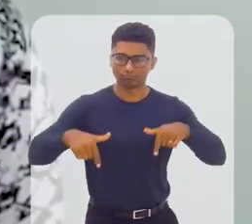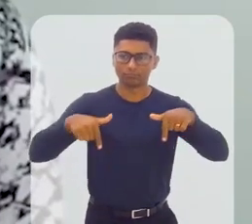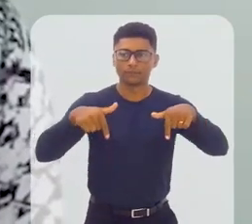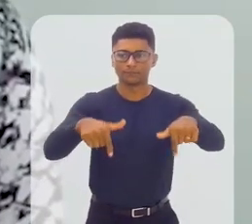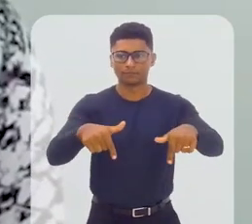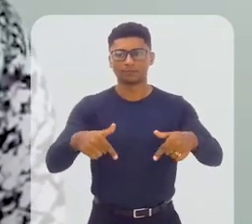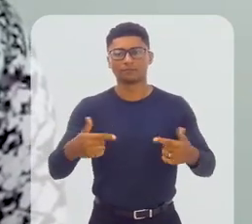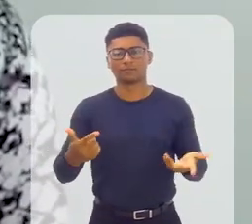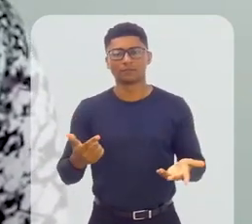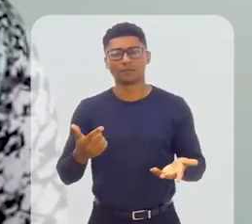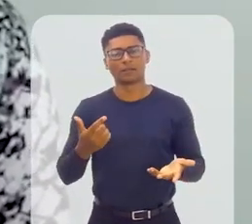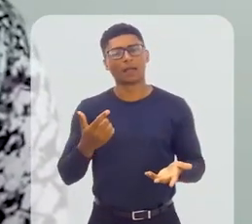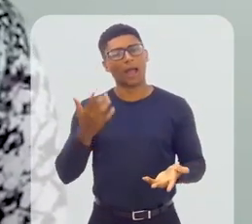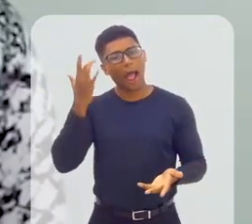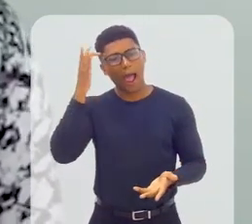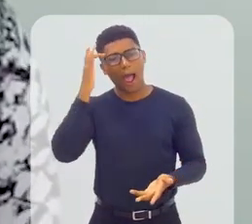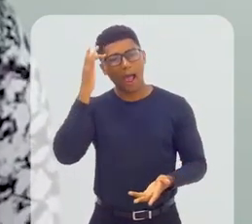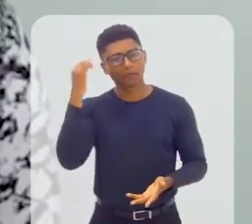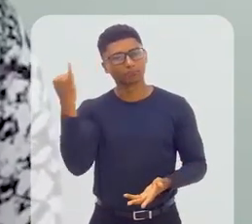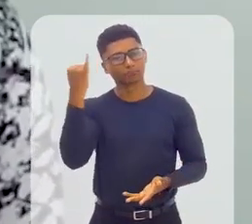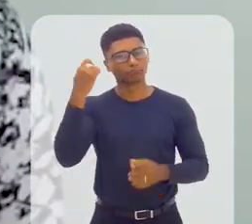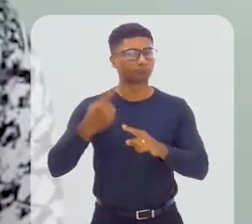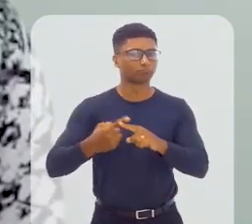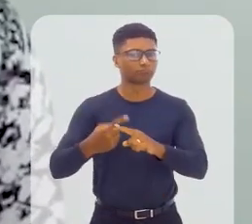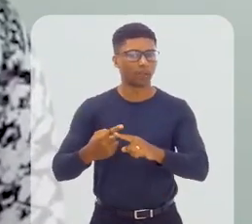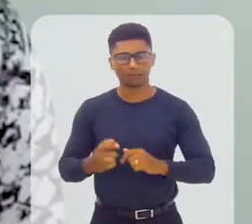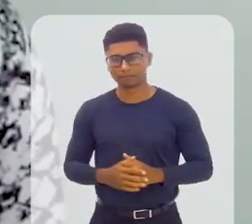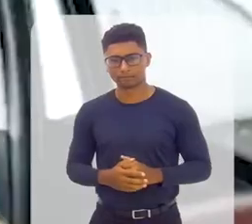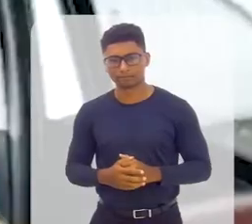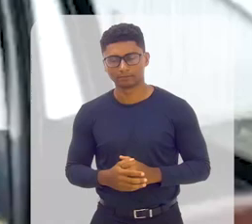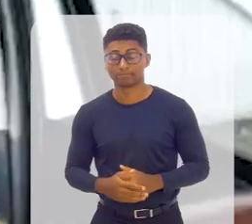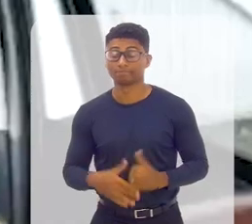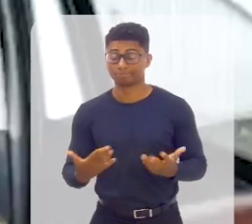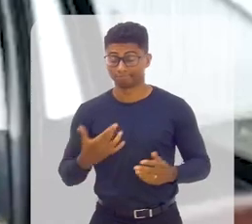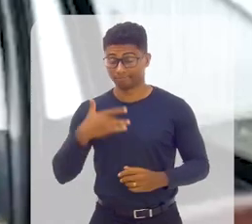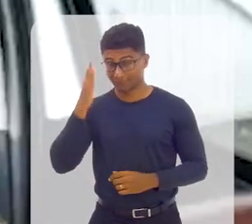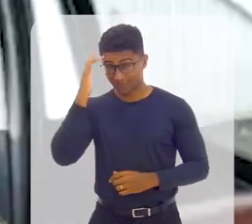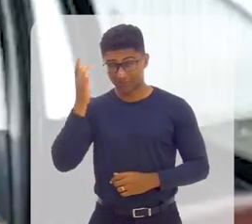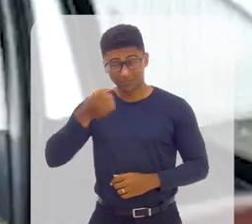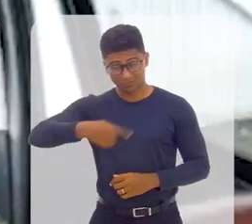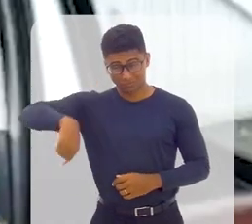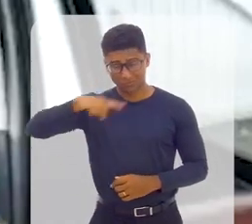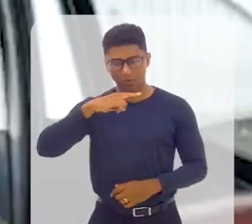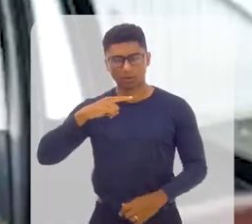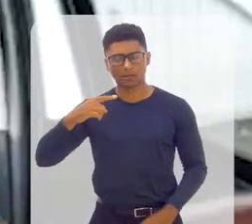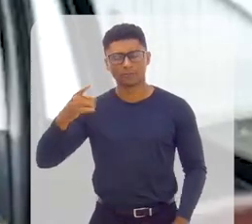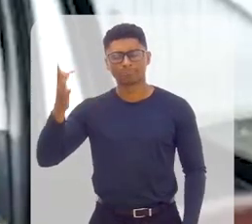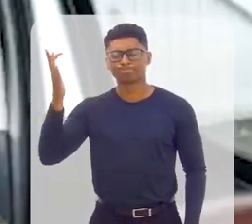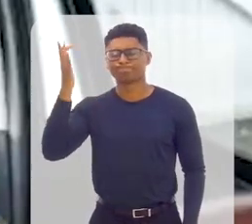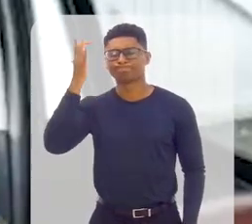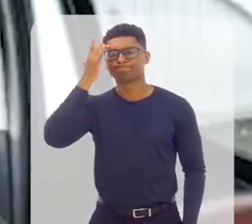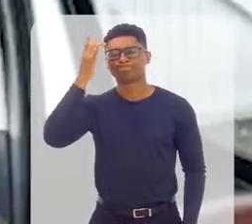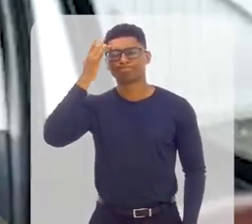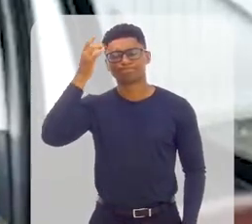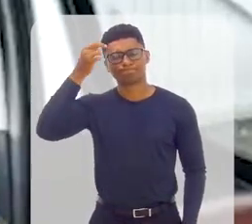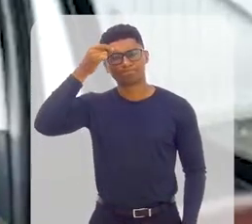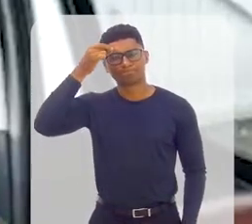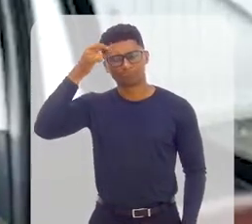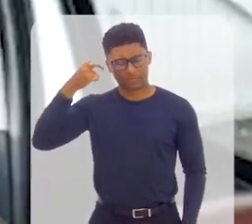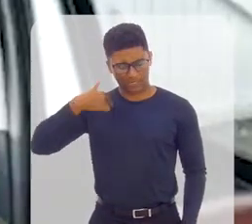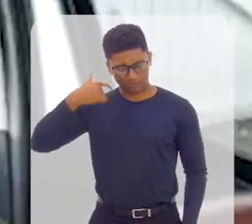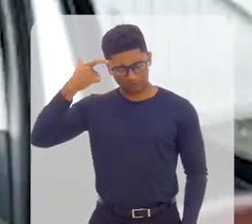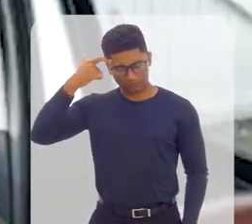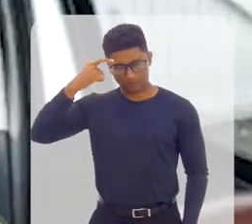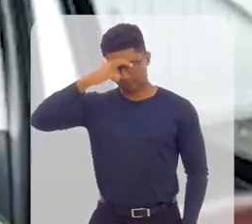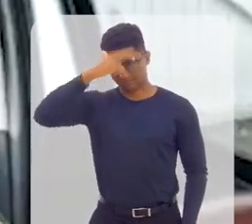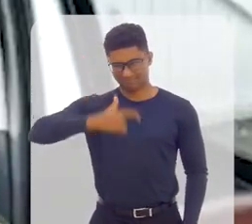nos pontos que são fundamentais para o desenvolvimento do Estado? Olha, Geis, eu acho assim, a gente tem amadurecido muito, né? Eu estava fazendo uma